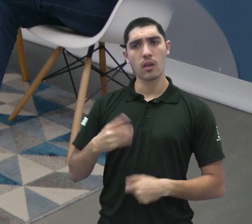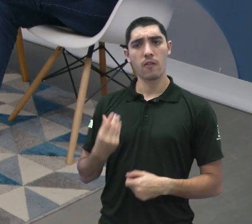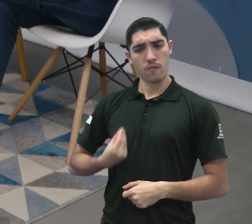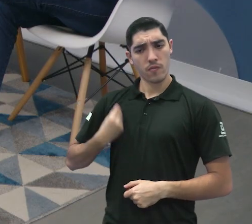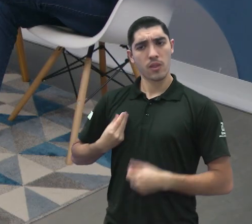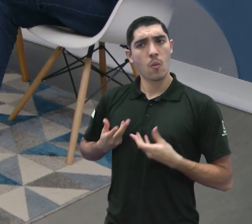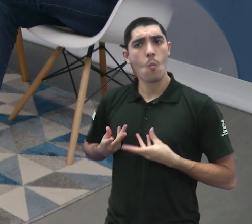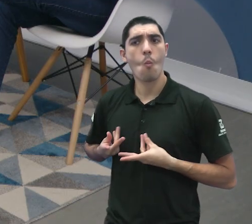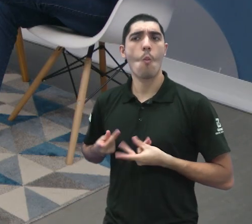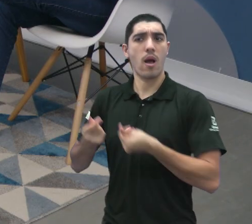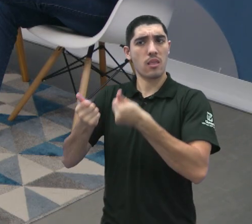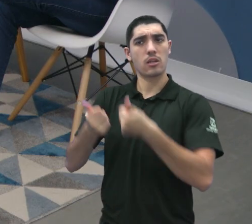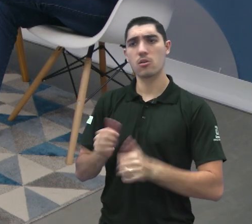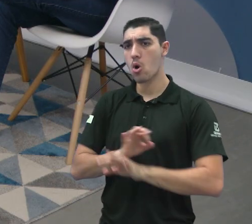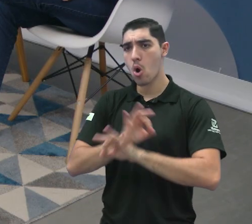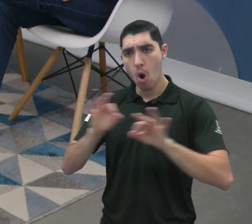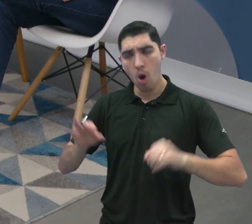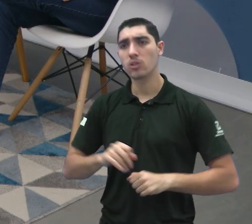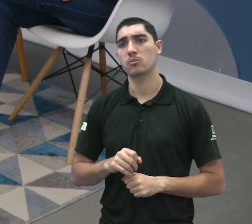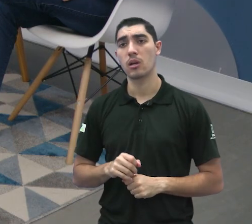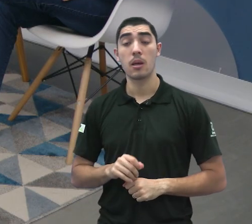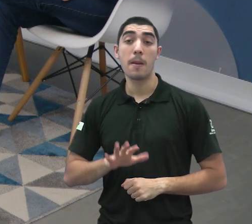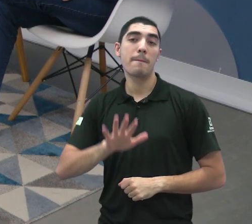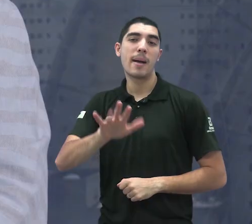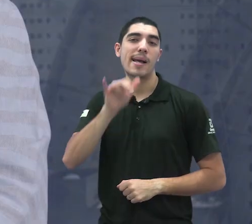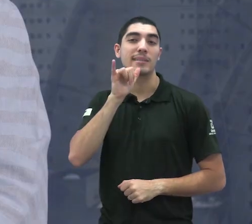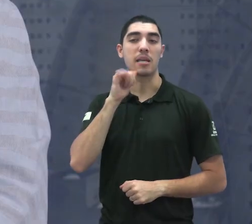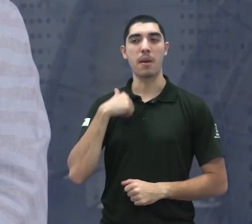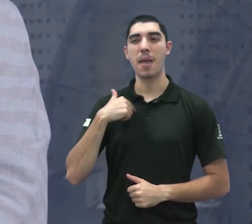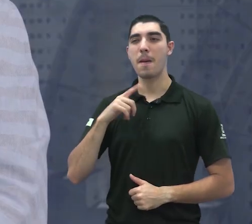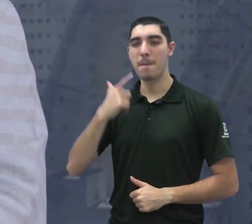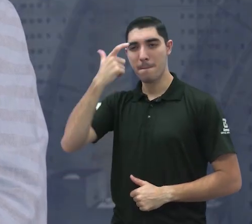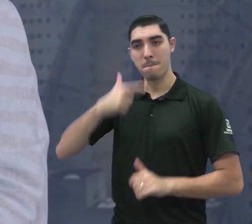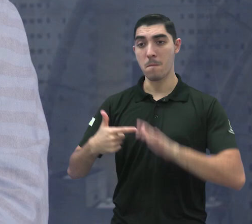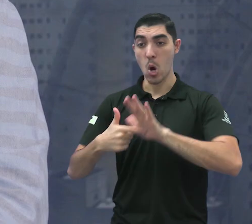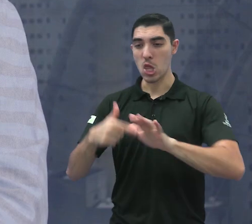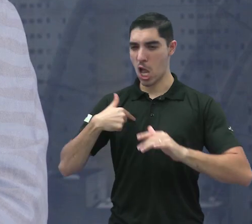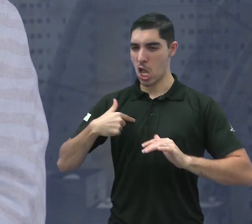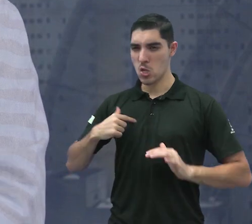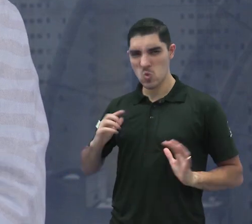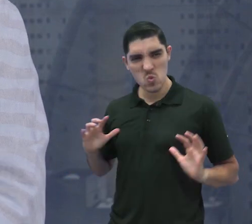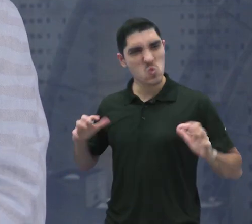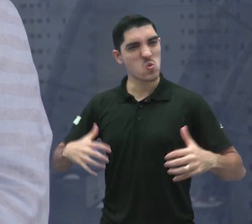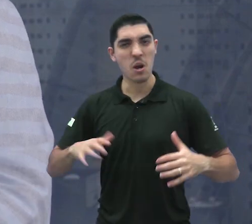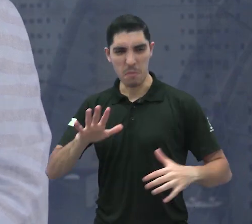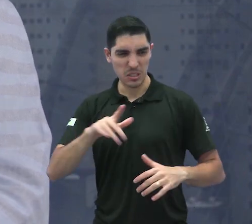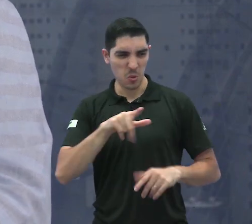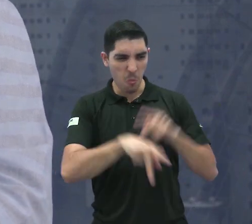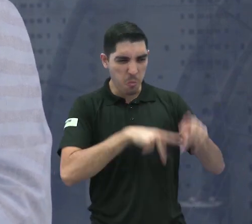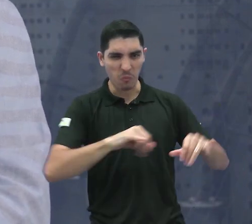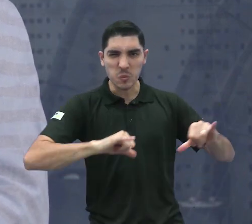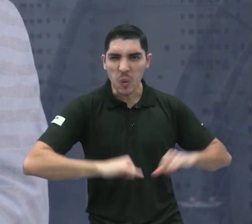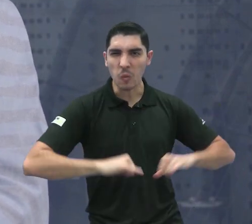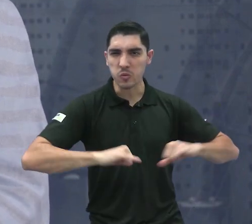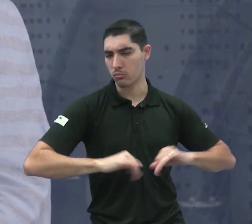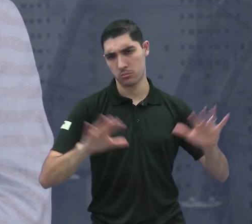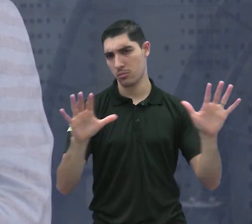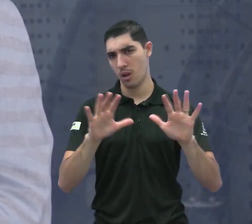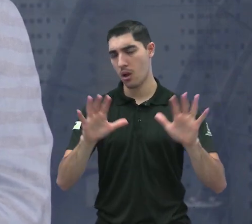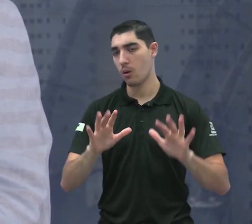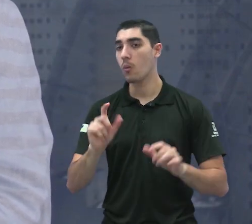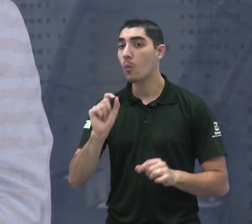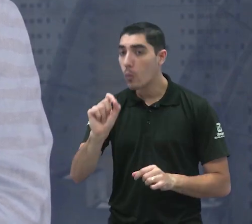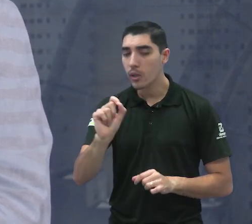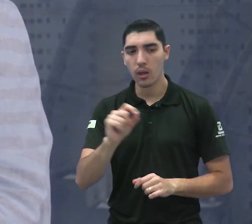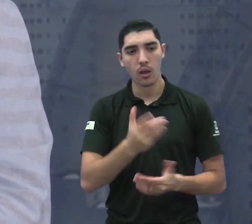qualidade de vida. Não é buscarmos sermos uma onça para, no final, maltratarmos nossa própria população, mas sempre buscar os melhores